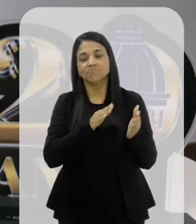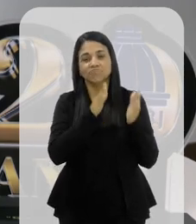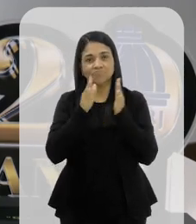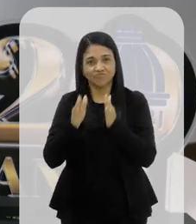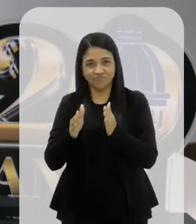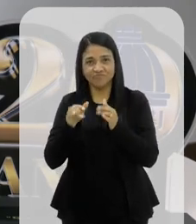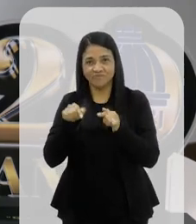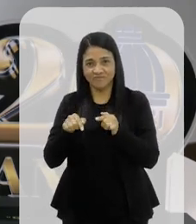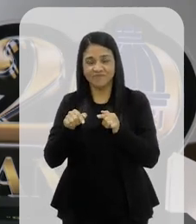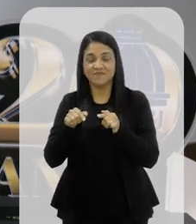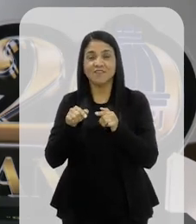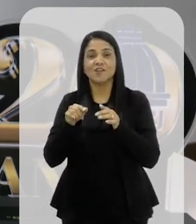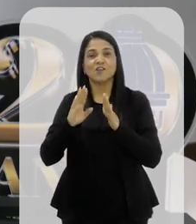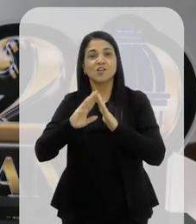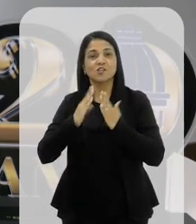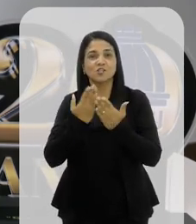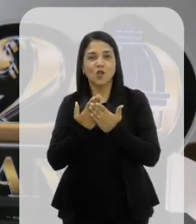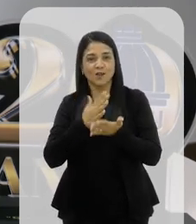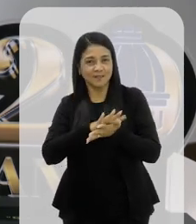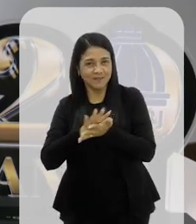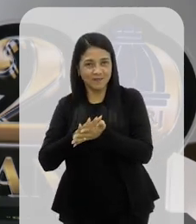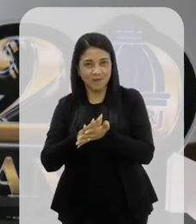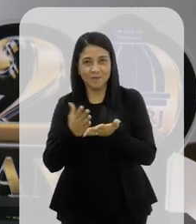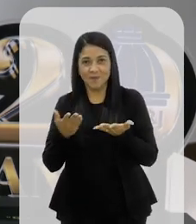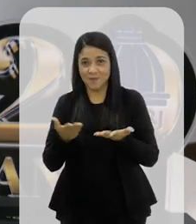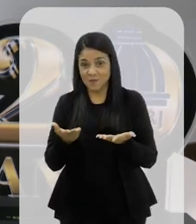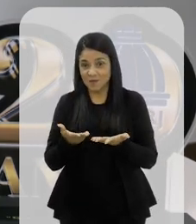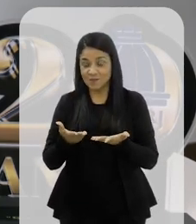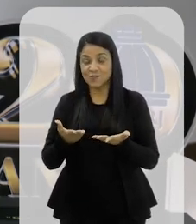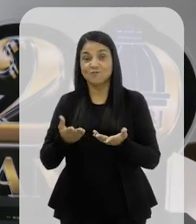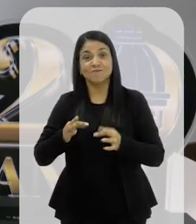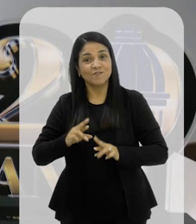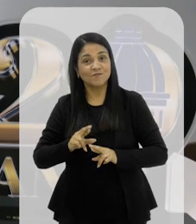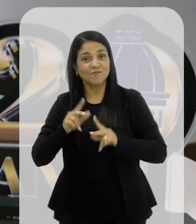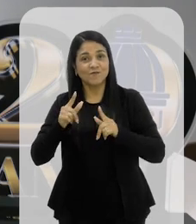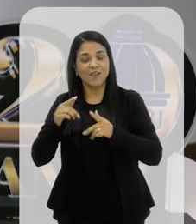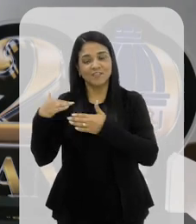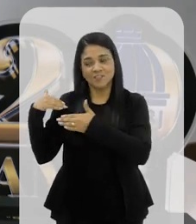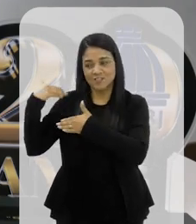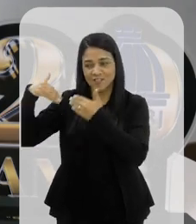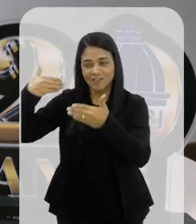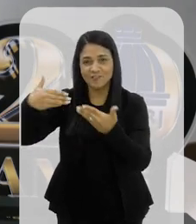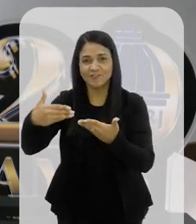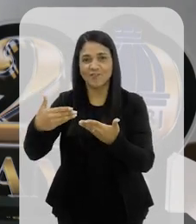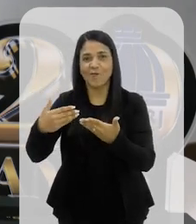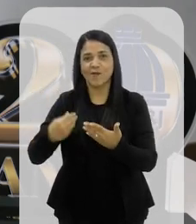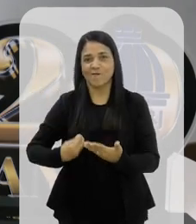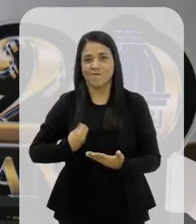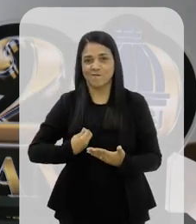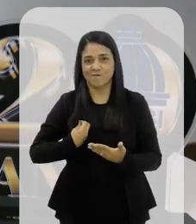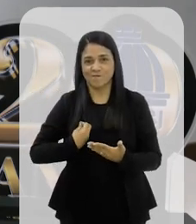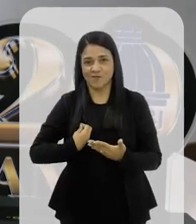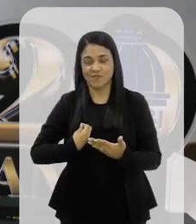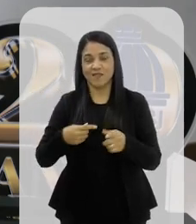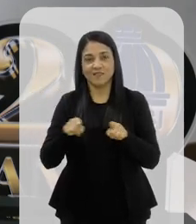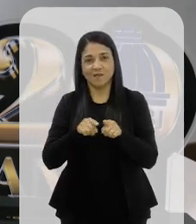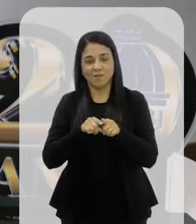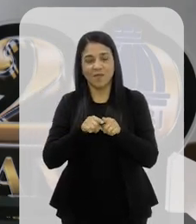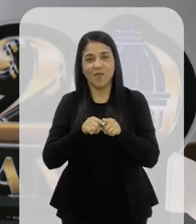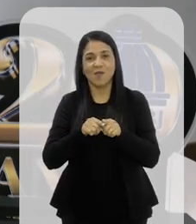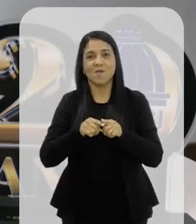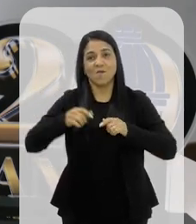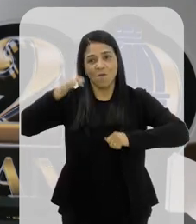veio falar da sua escola atual e hoje ele tá aqui para falar um pouco da sua trajetória e também da chegada dele ao Acadêmicos do